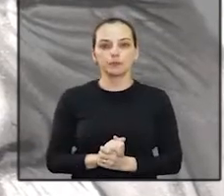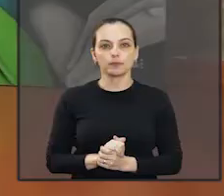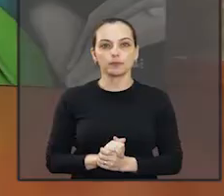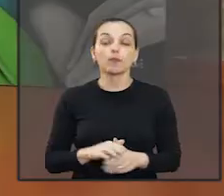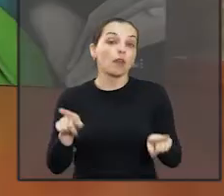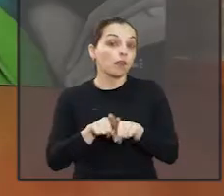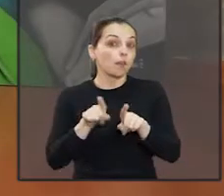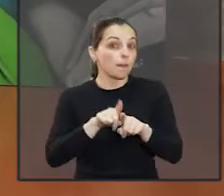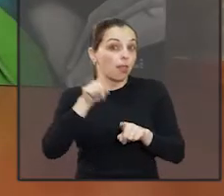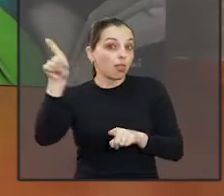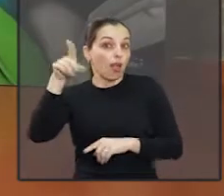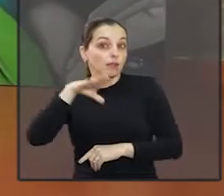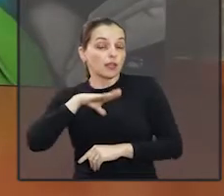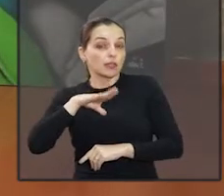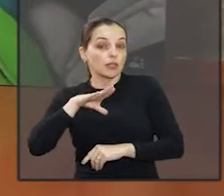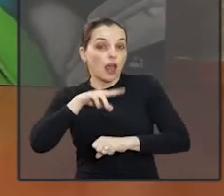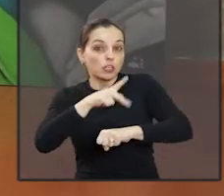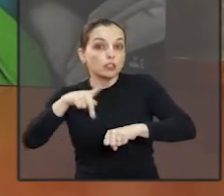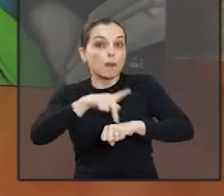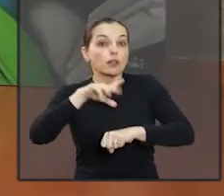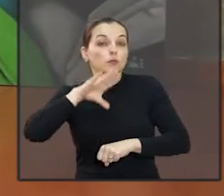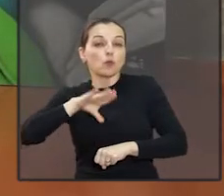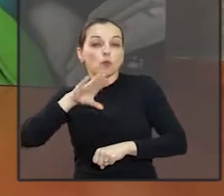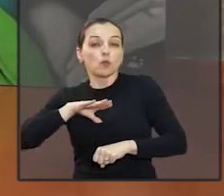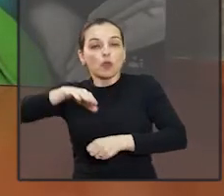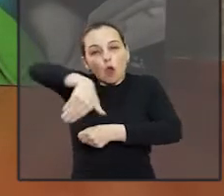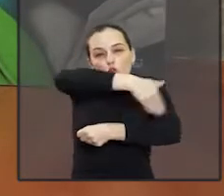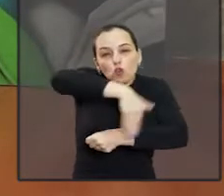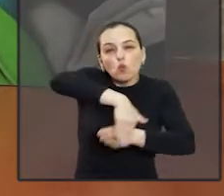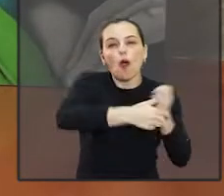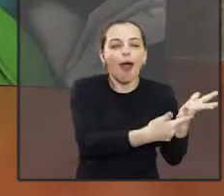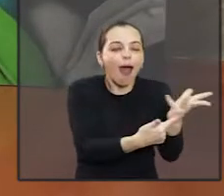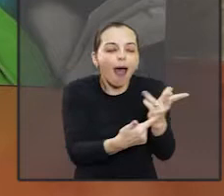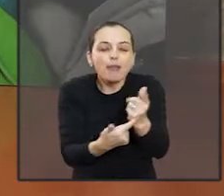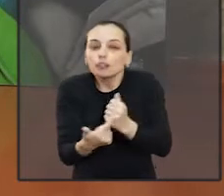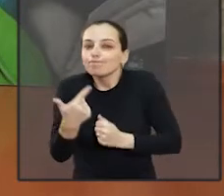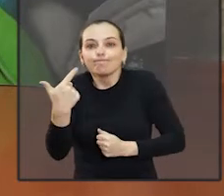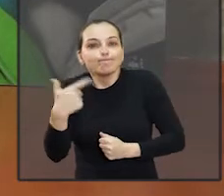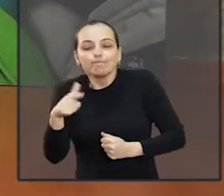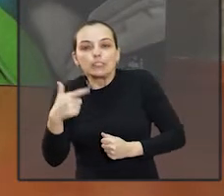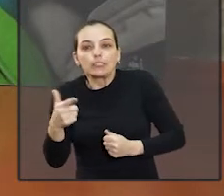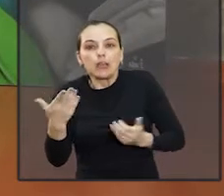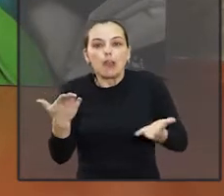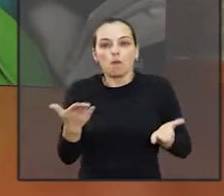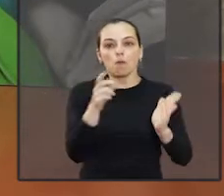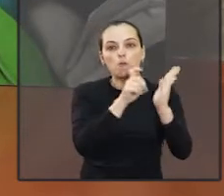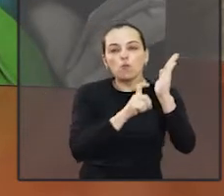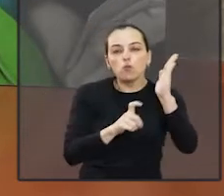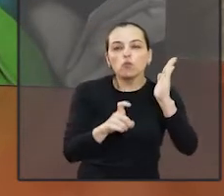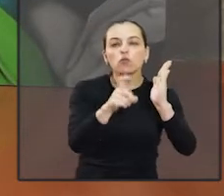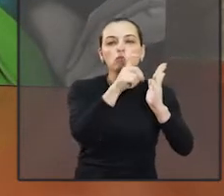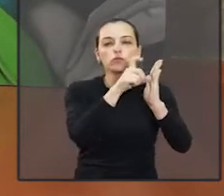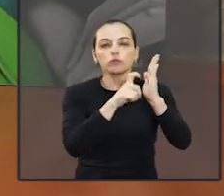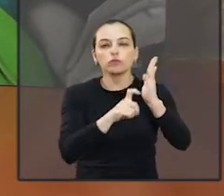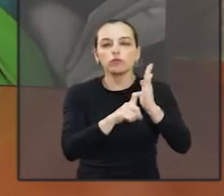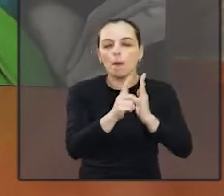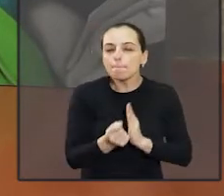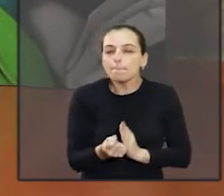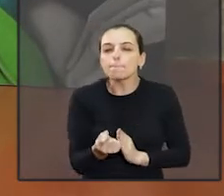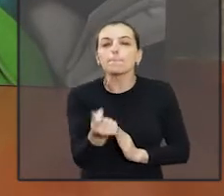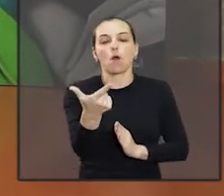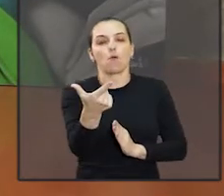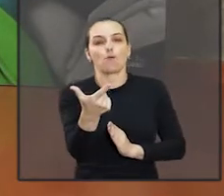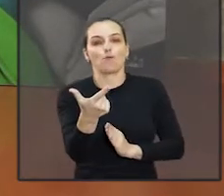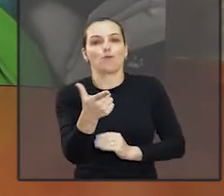mim. A gente levou também a arte de rua para lugares que ela ainda não tinha sido explorada, porque, por exemplo, nessa cidade que